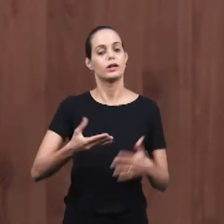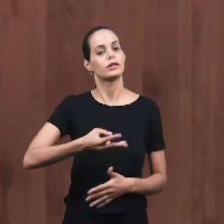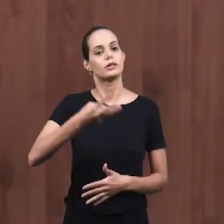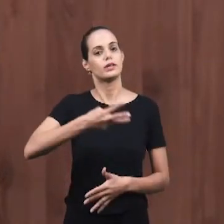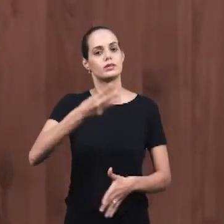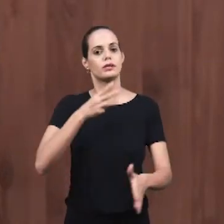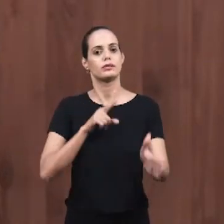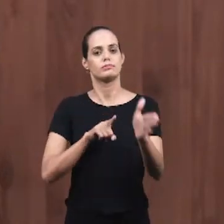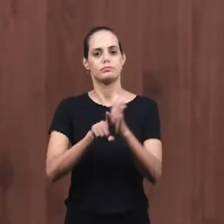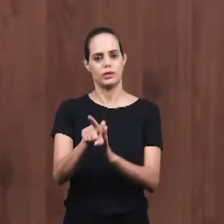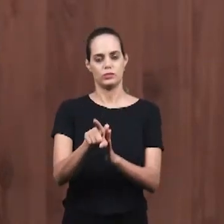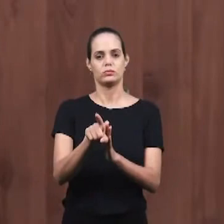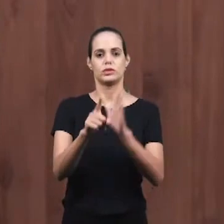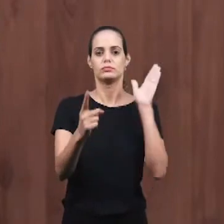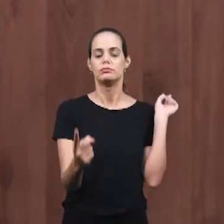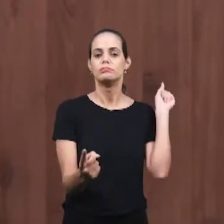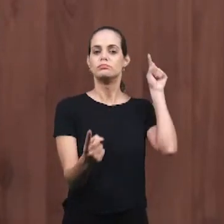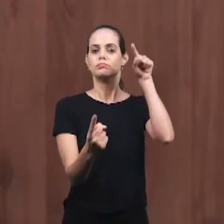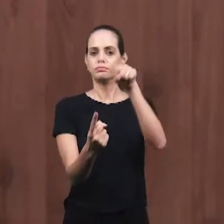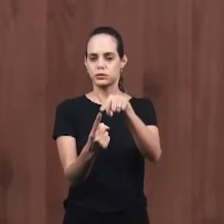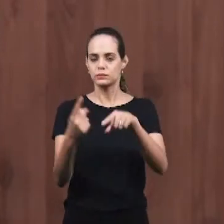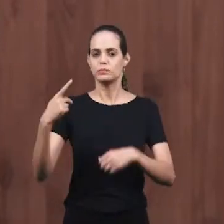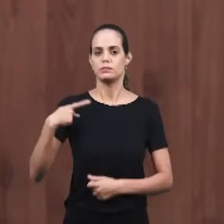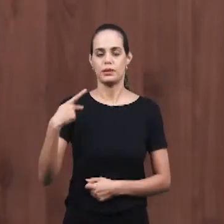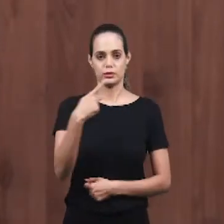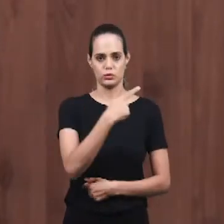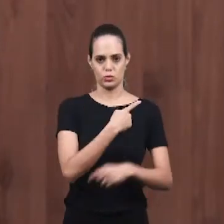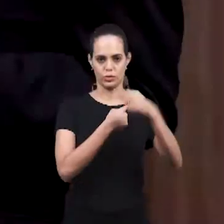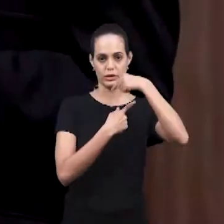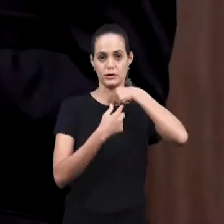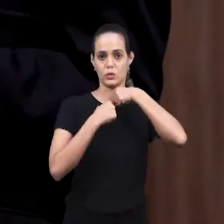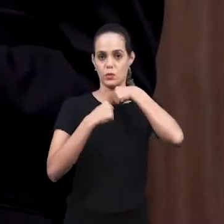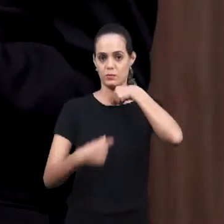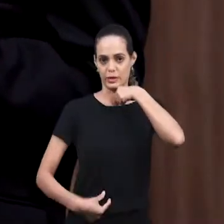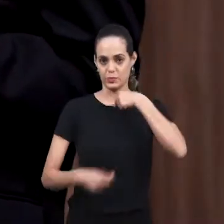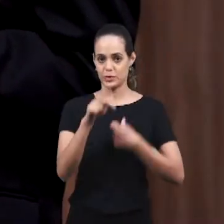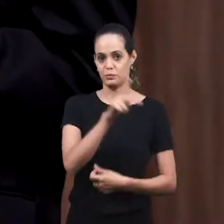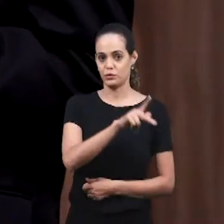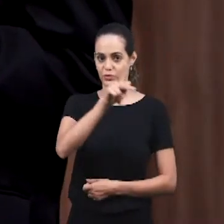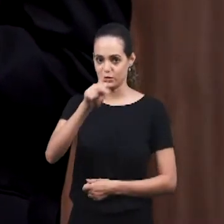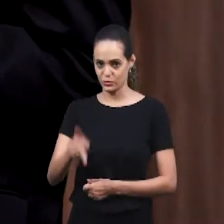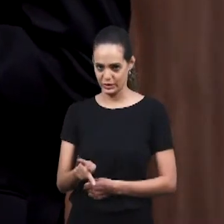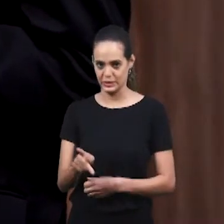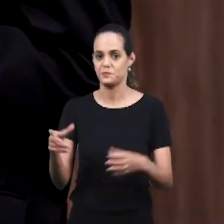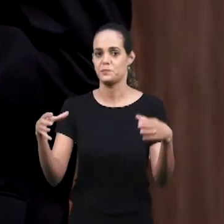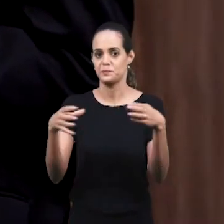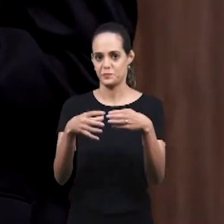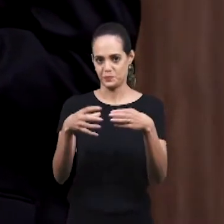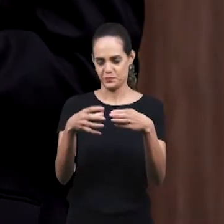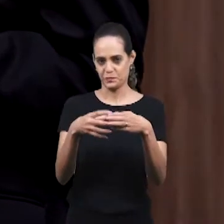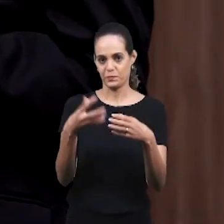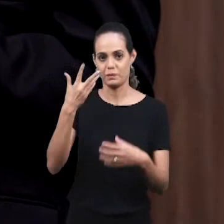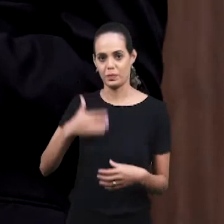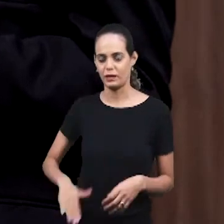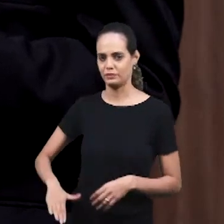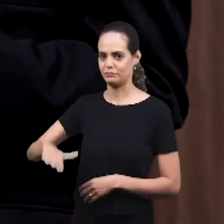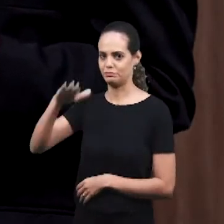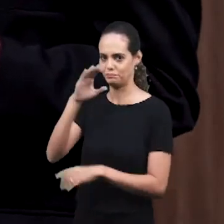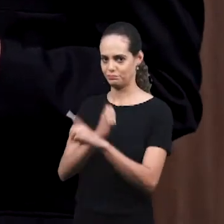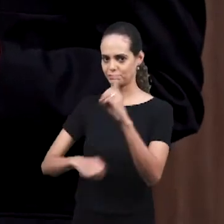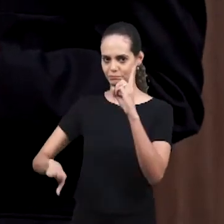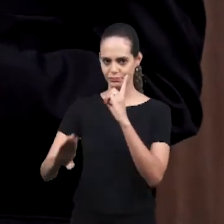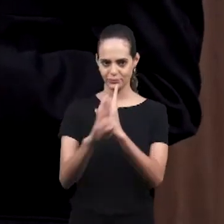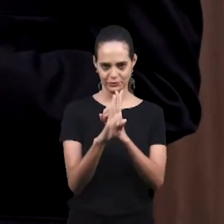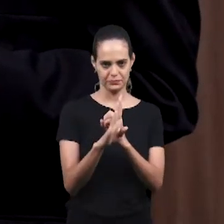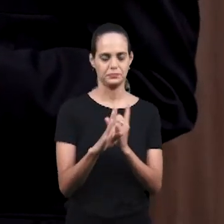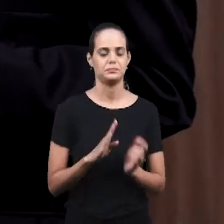nossa terceira pergunta. E a nossa terceira pergunta ela é destinada a pastores, a obreiros e a professoras de classe na igreja,